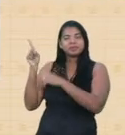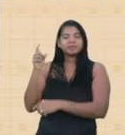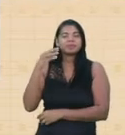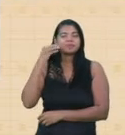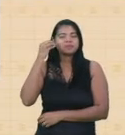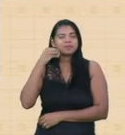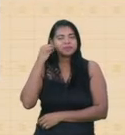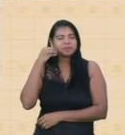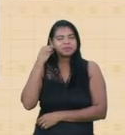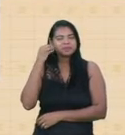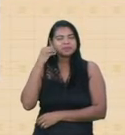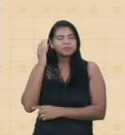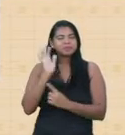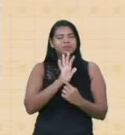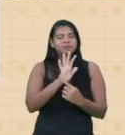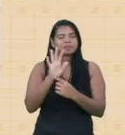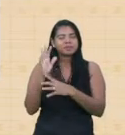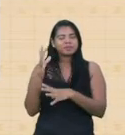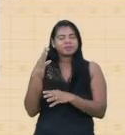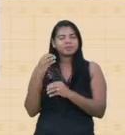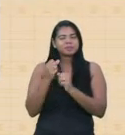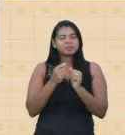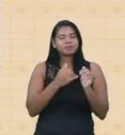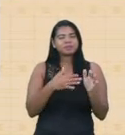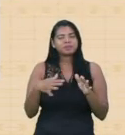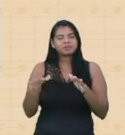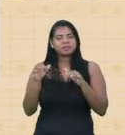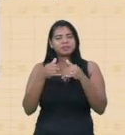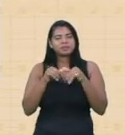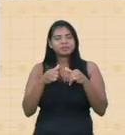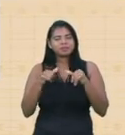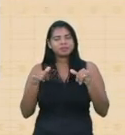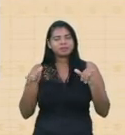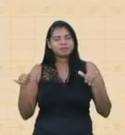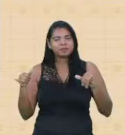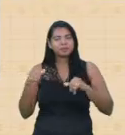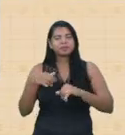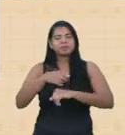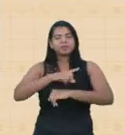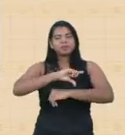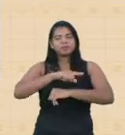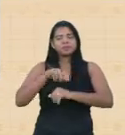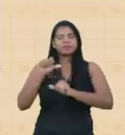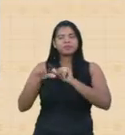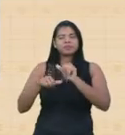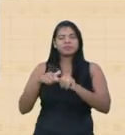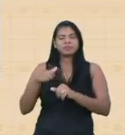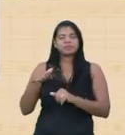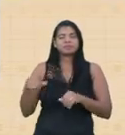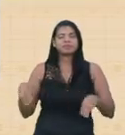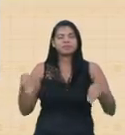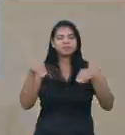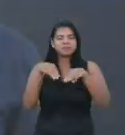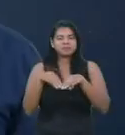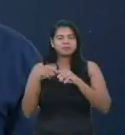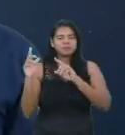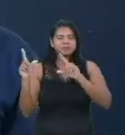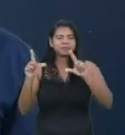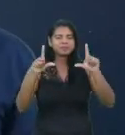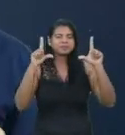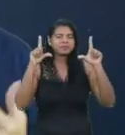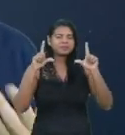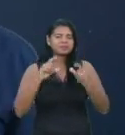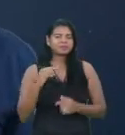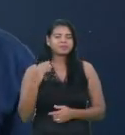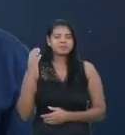de Einstein sendo reproduzida, a passagem da corrente elétrica pelo fio, gerando alteração do campo magnético. Robertão, joga para mim, Robertão!